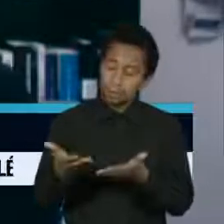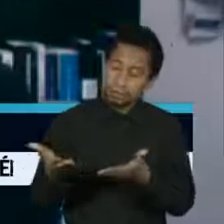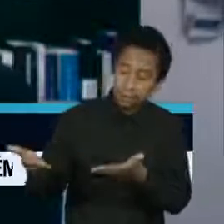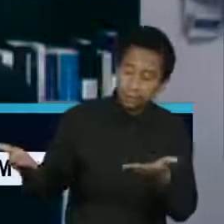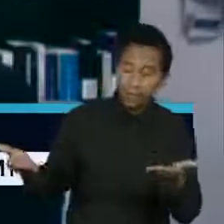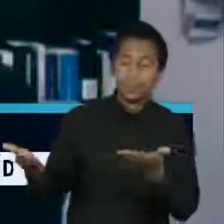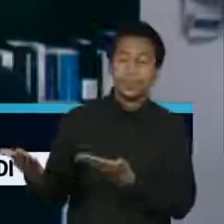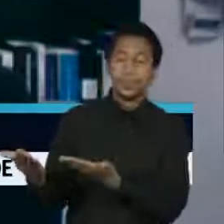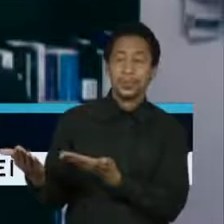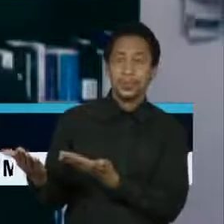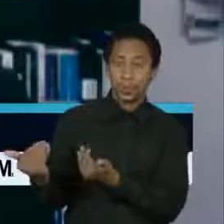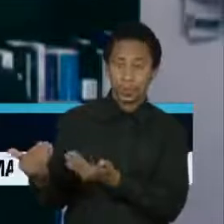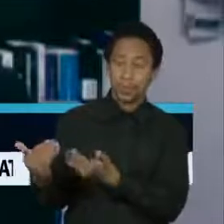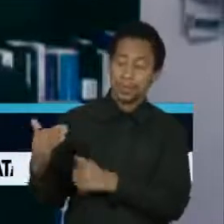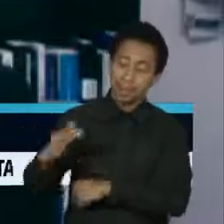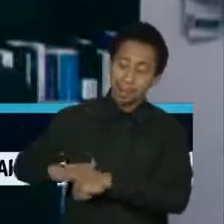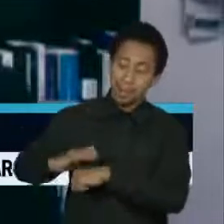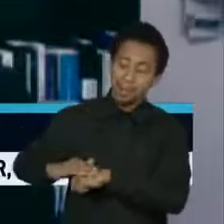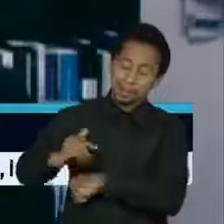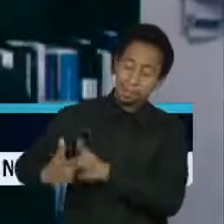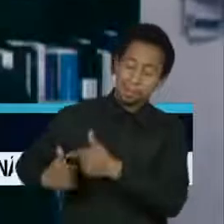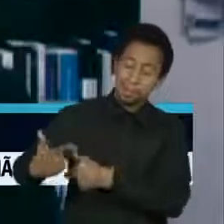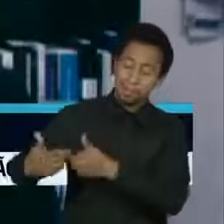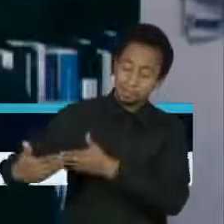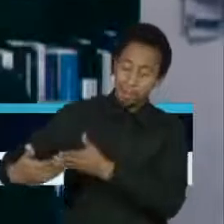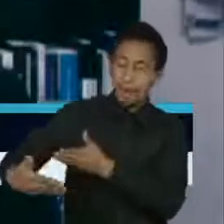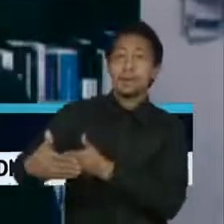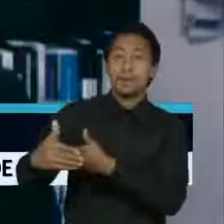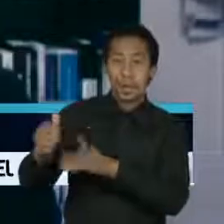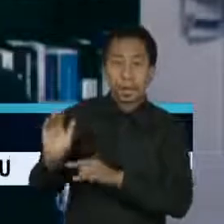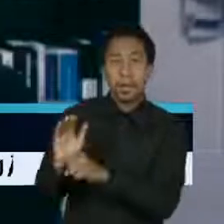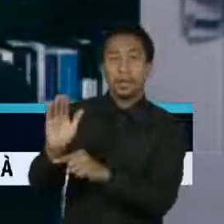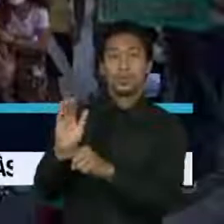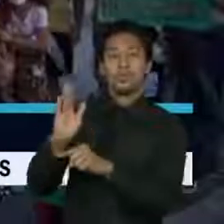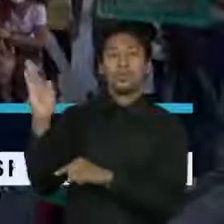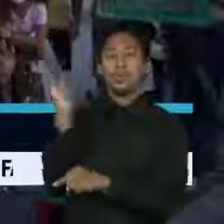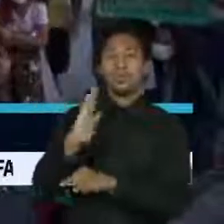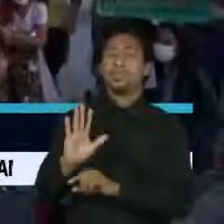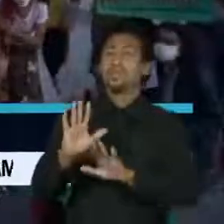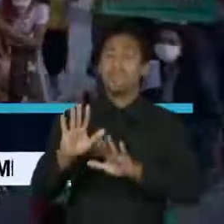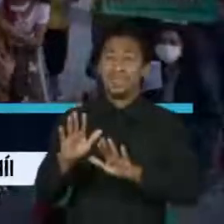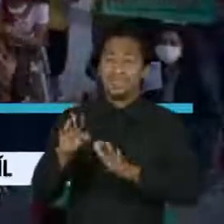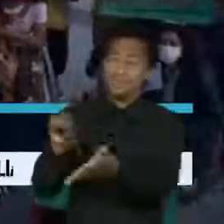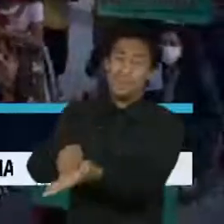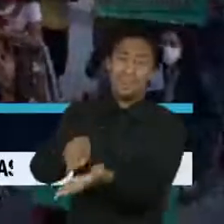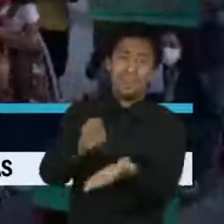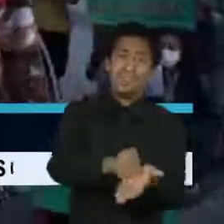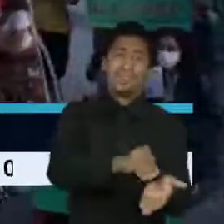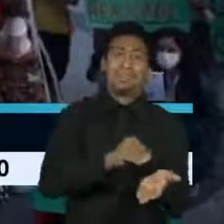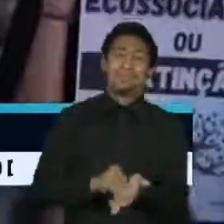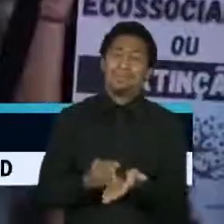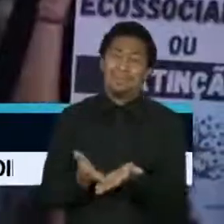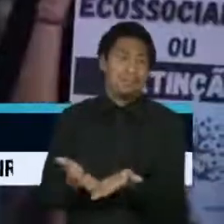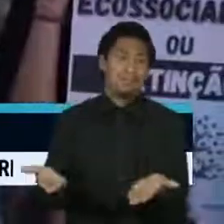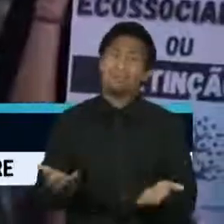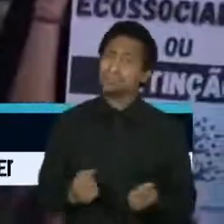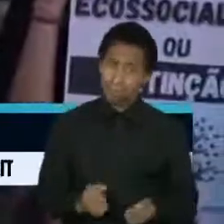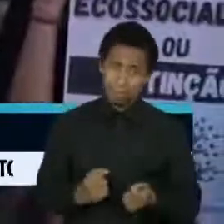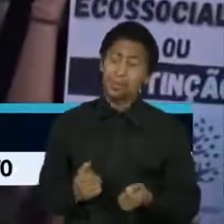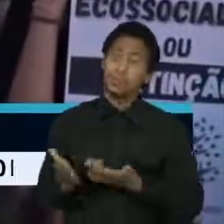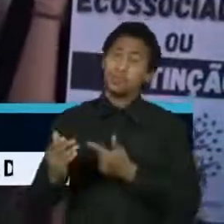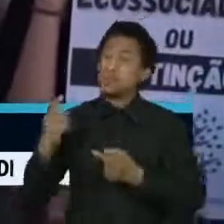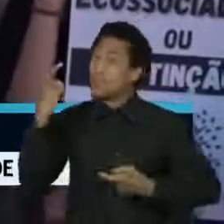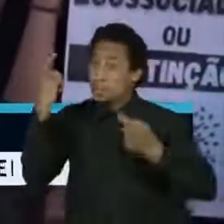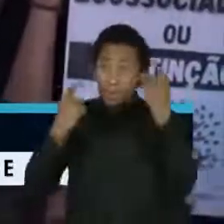tendências da sociedade Mas a gente não vem hoje na pesquisa gente não vê isso na juventude brasileira também e são Também nada das preocupações